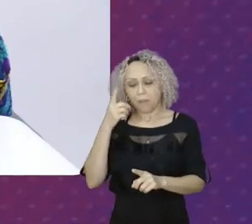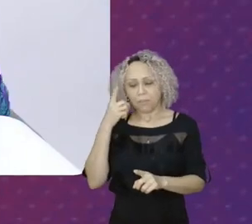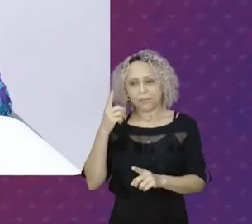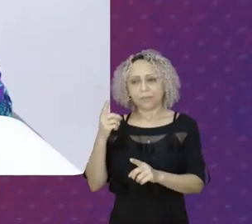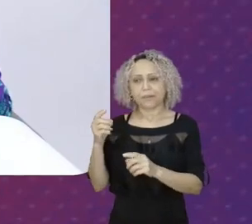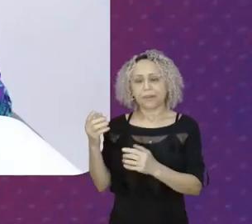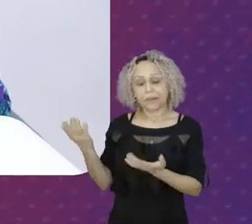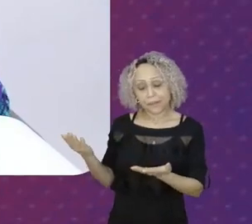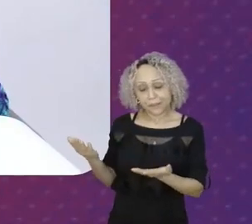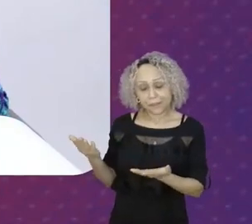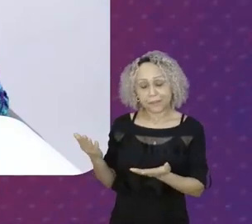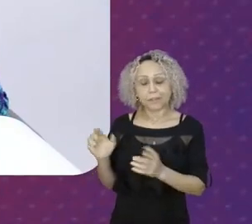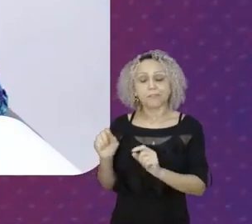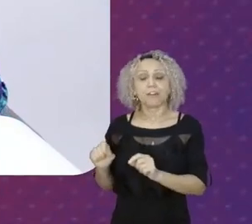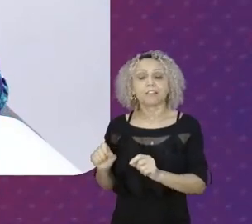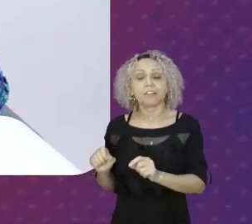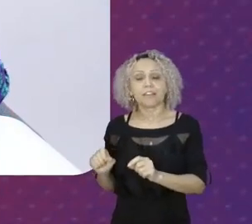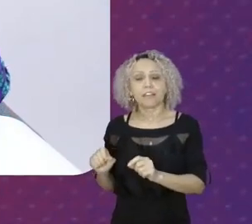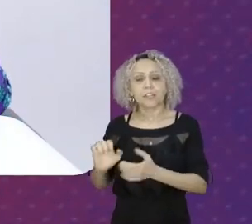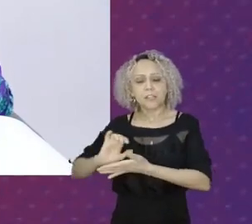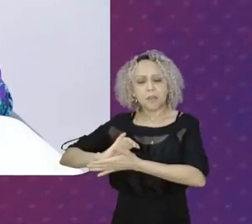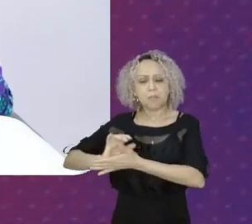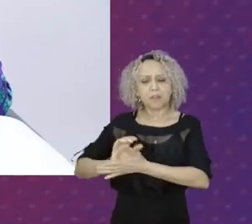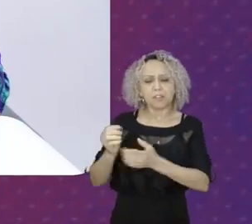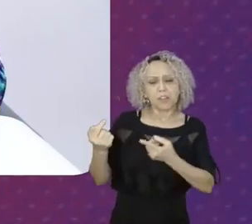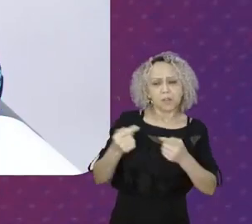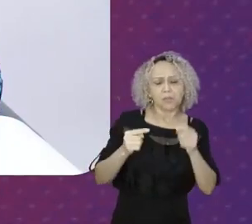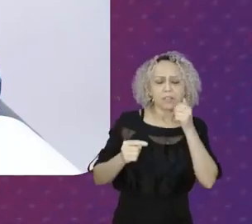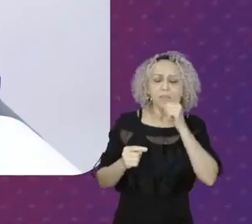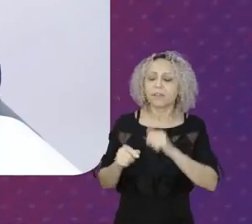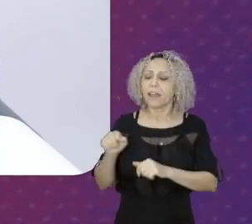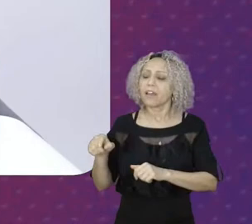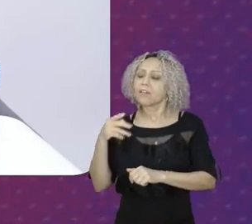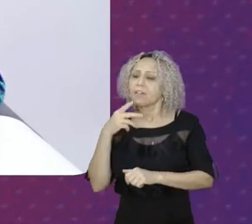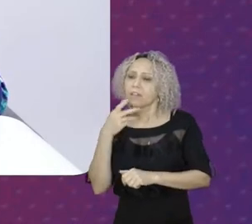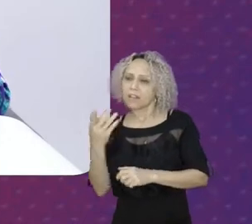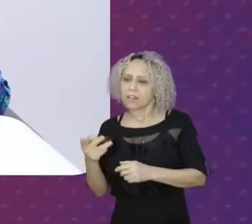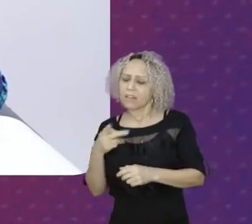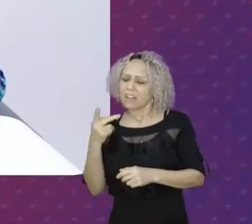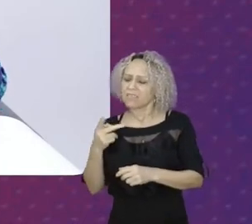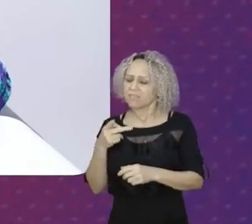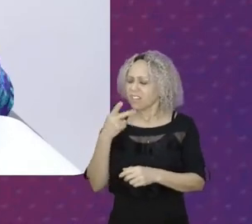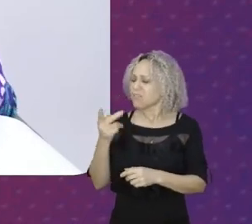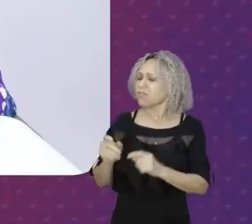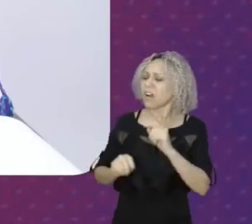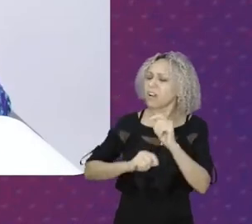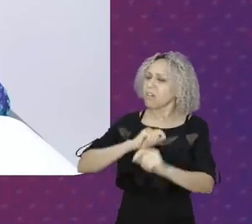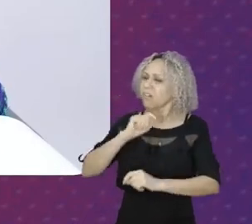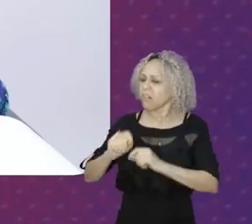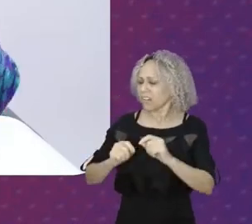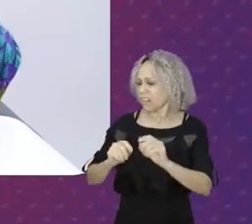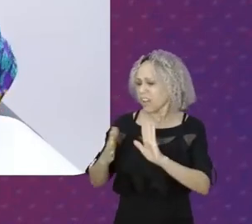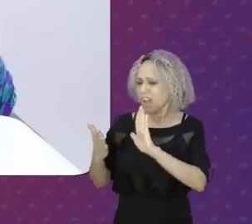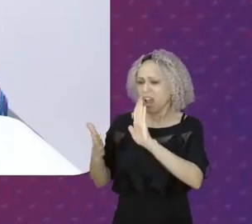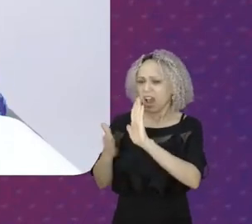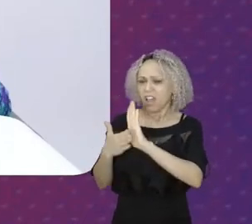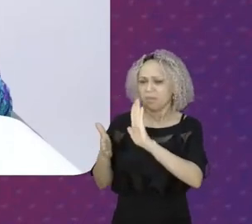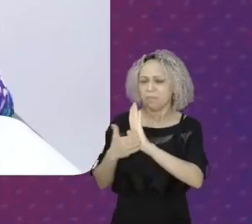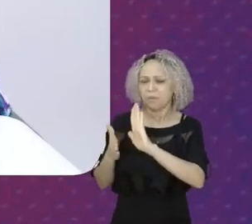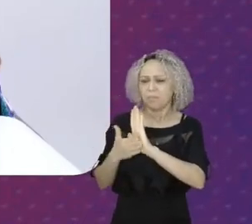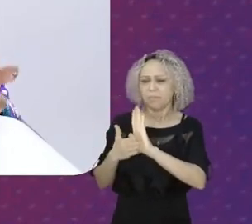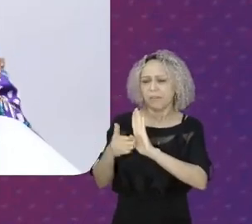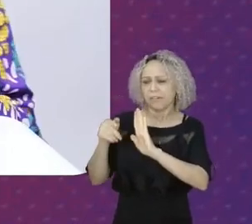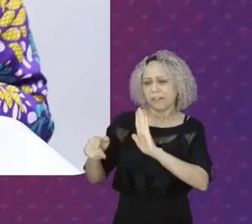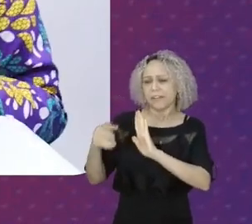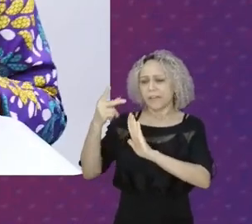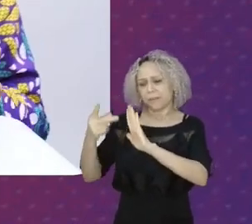tudo que representa a nossa altivez no sentido da fala, no sentido das proposições, no sentido da